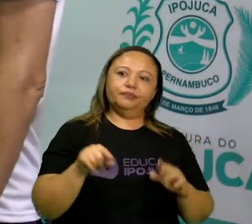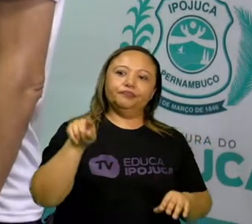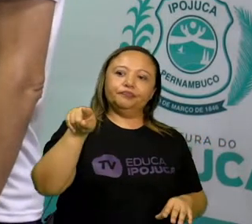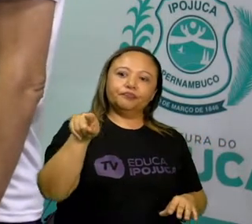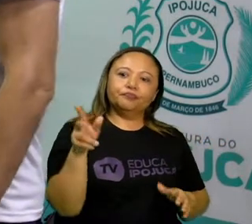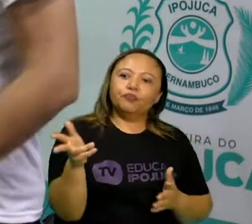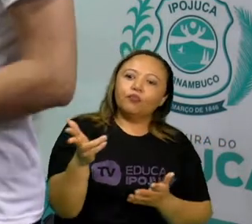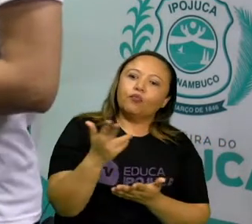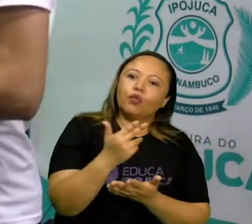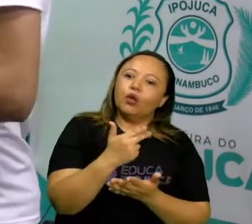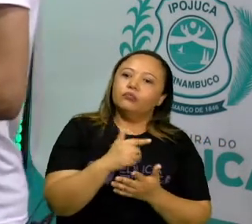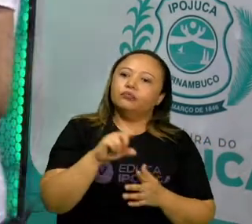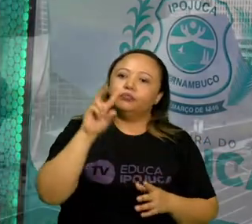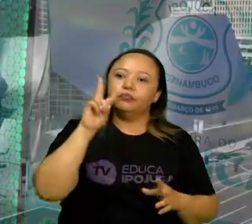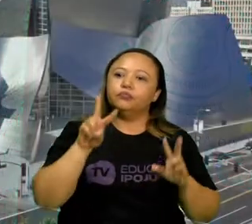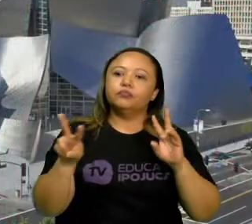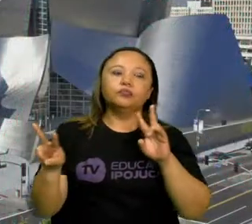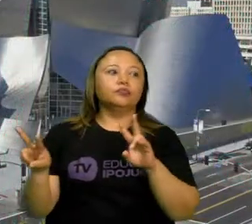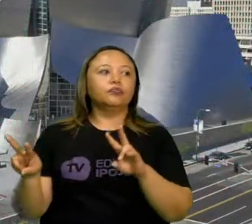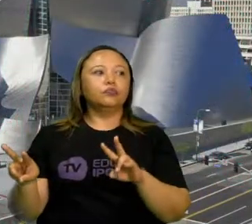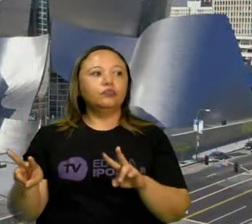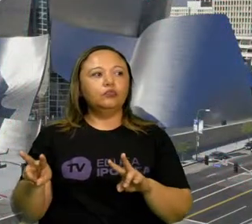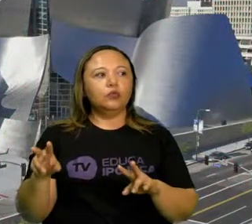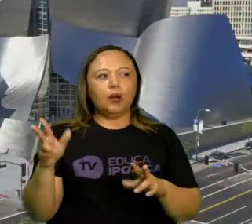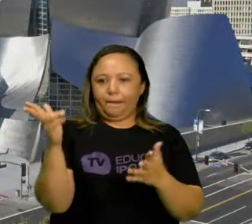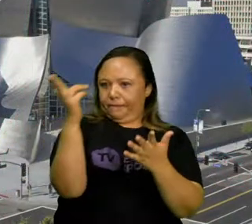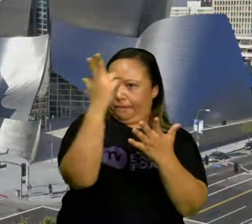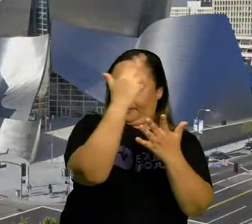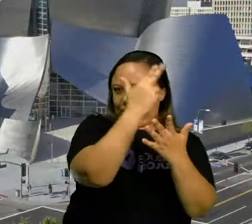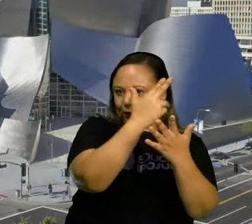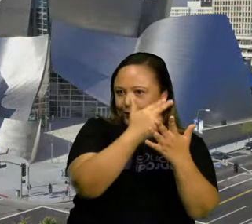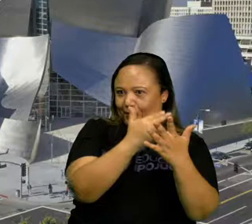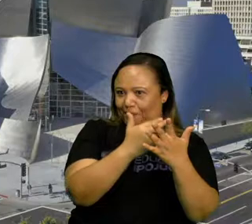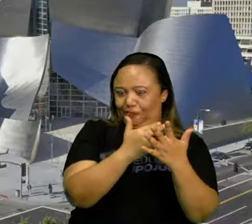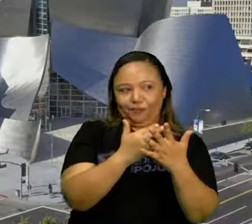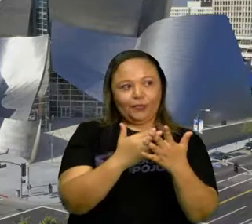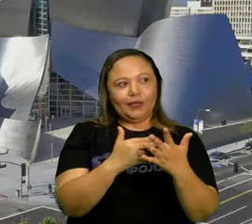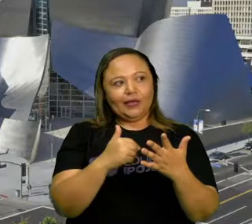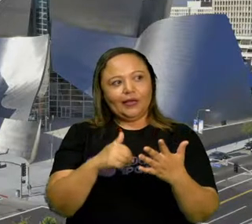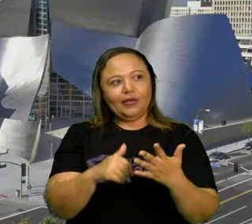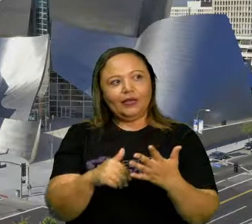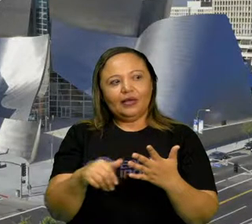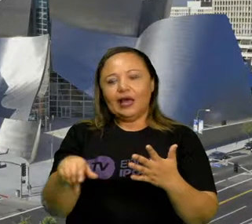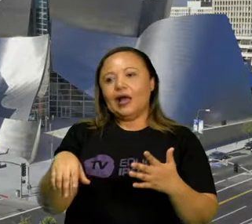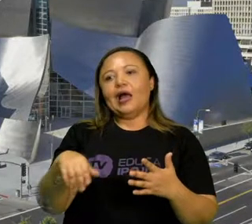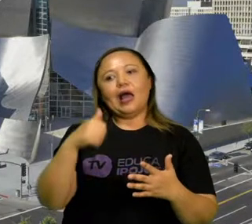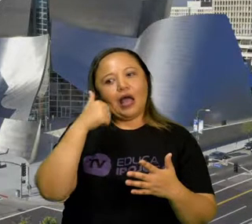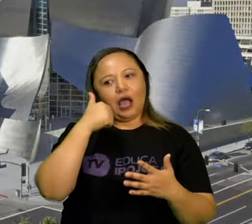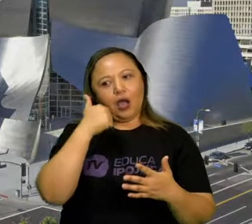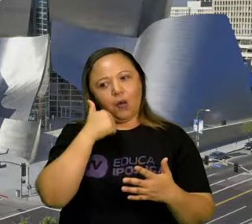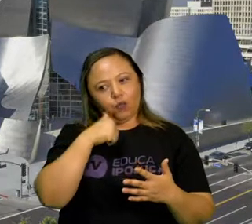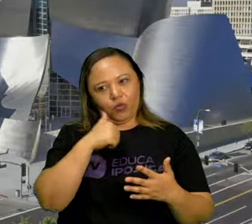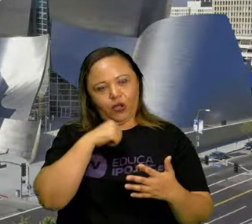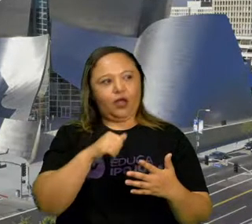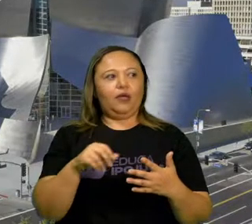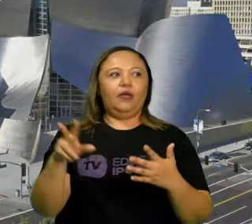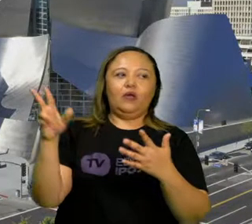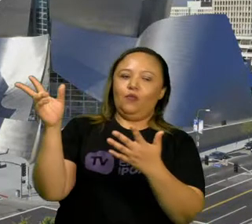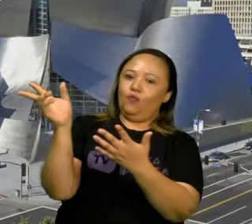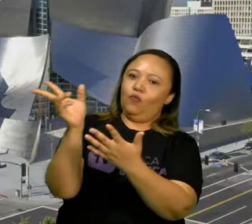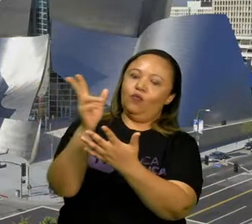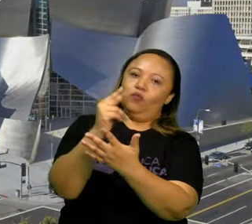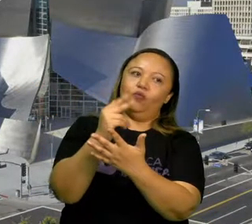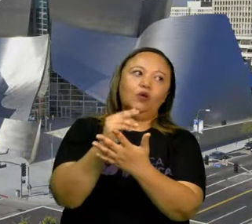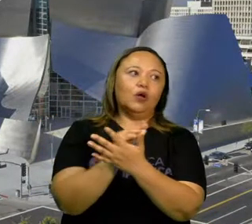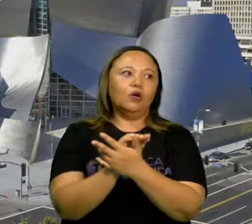e as artes visuais aqui você tem uma pintura que é o moça com brinco de pérola Você tem